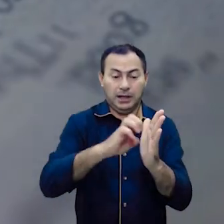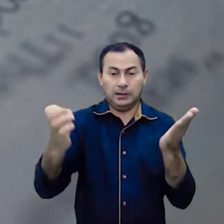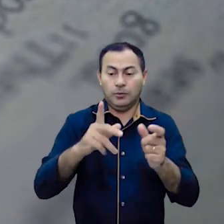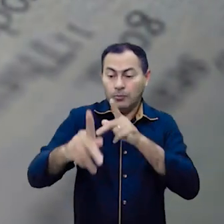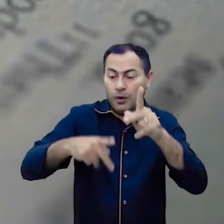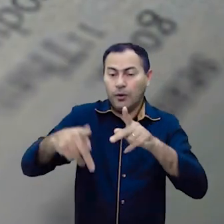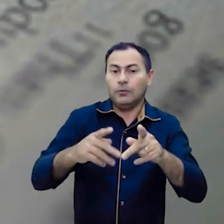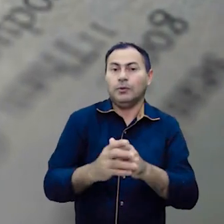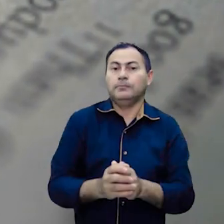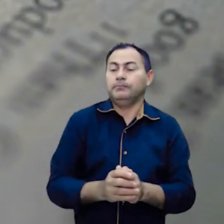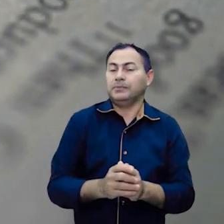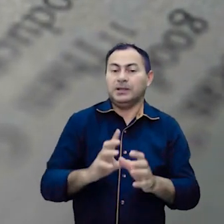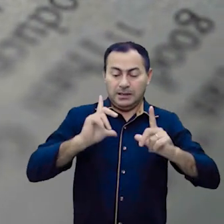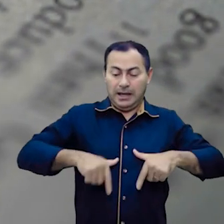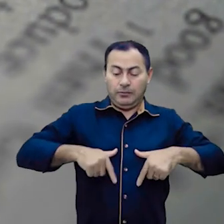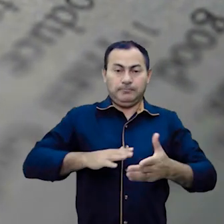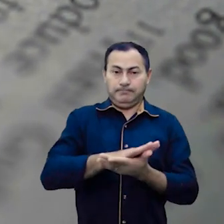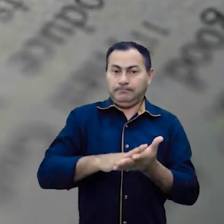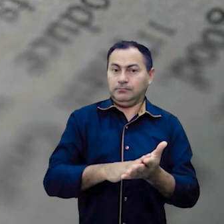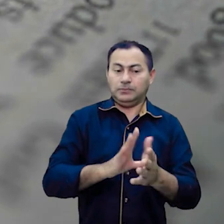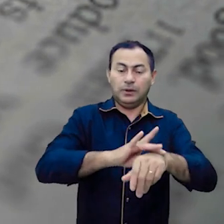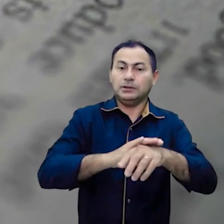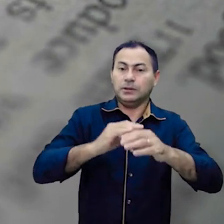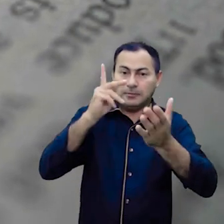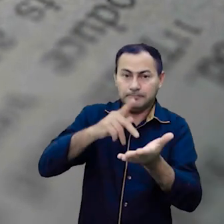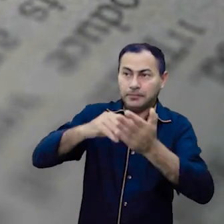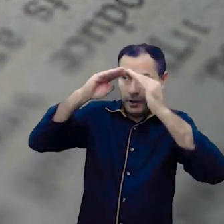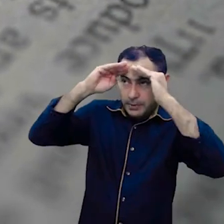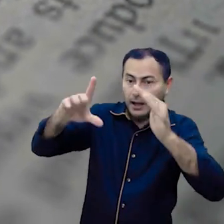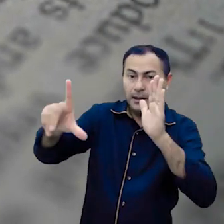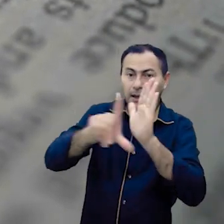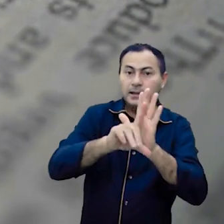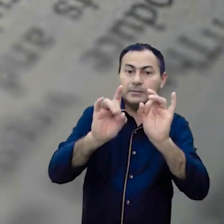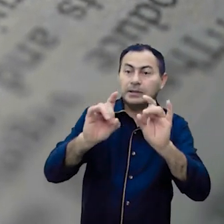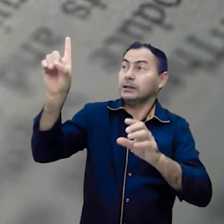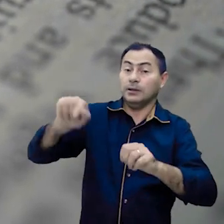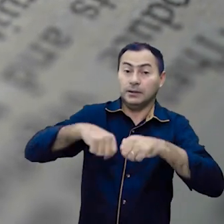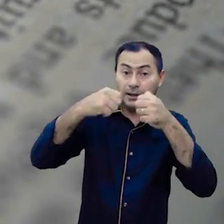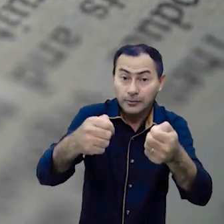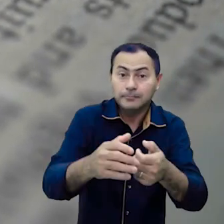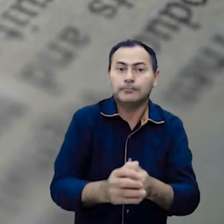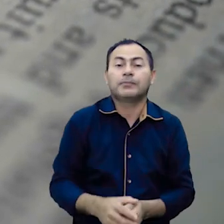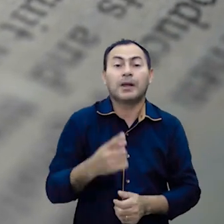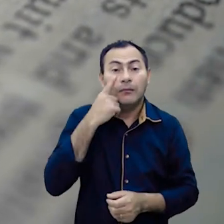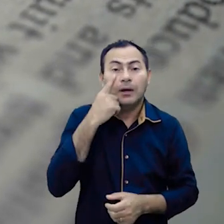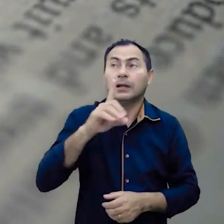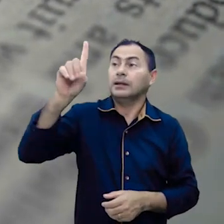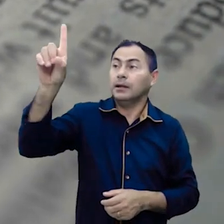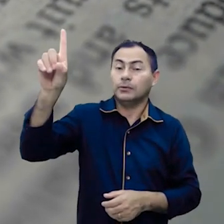livro de Êxodo Moisés o povo de Israel não teria nenhuma doença se realmente obedecesse aquelas leis especiais